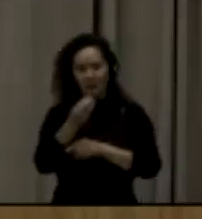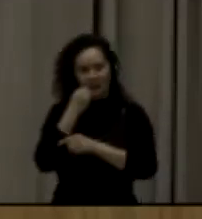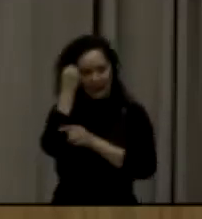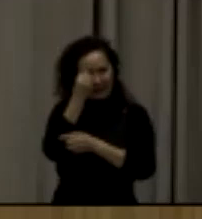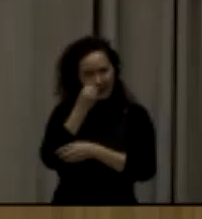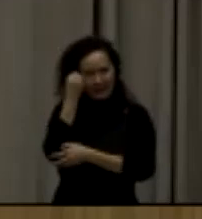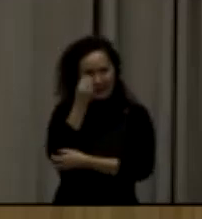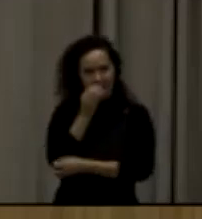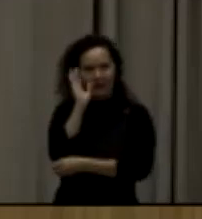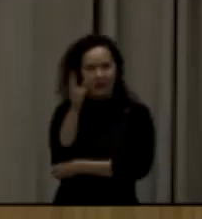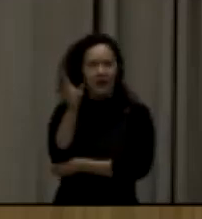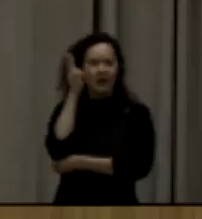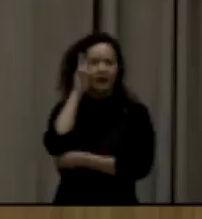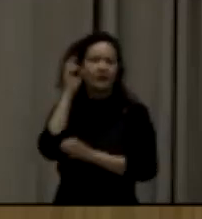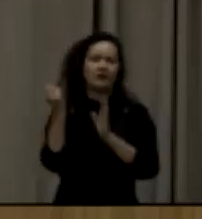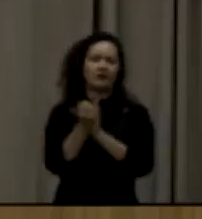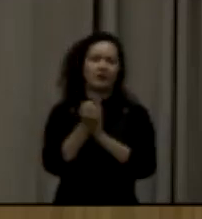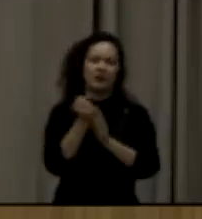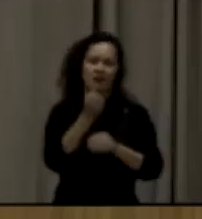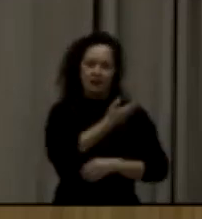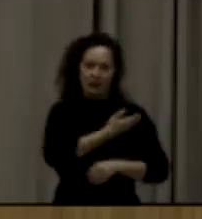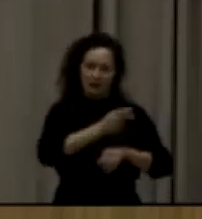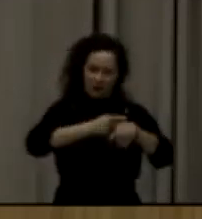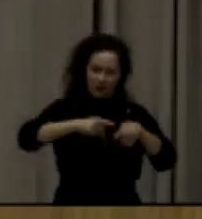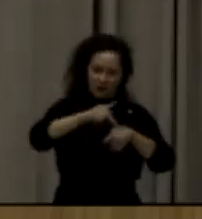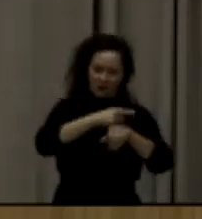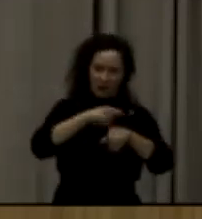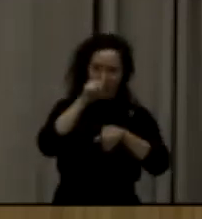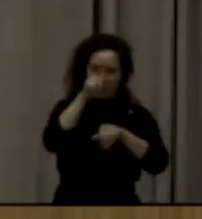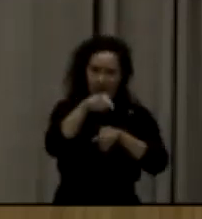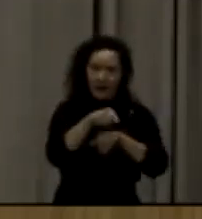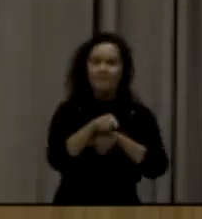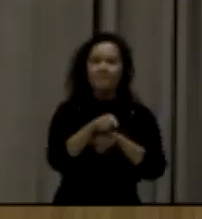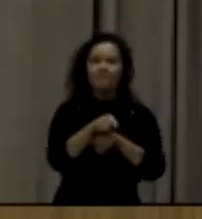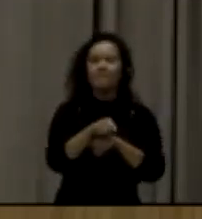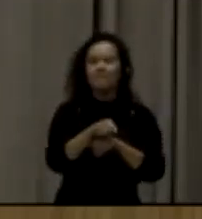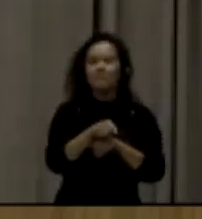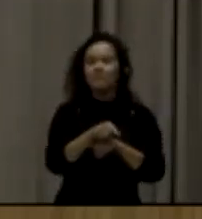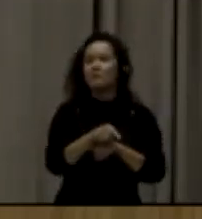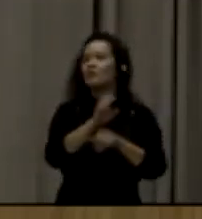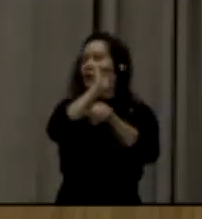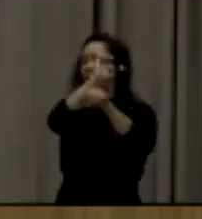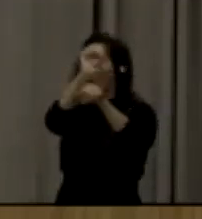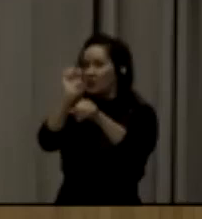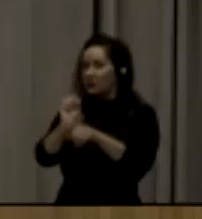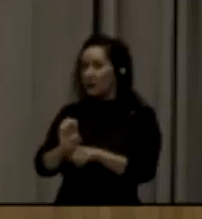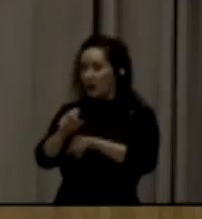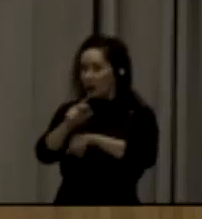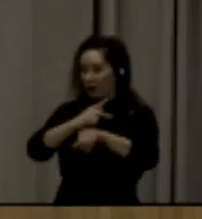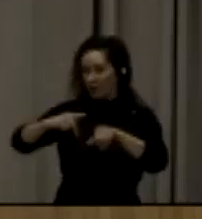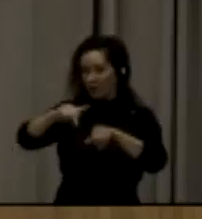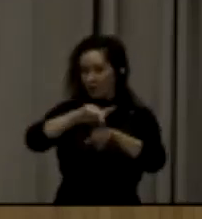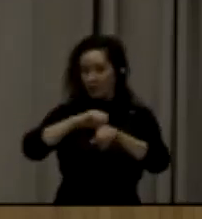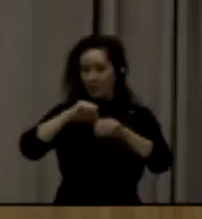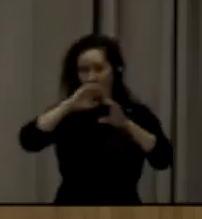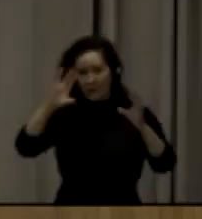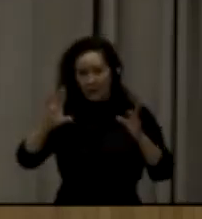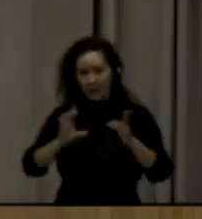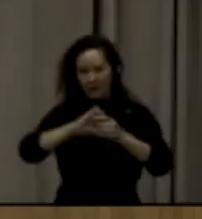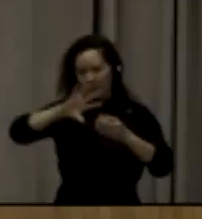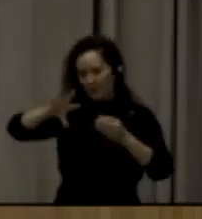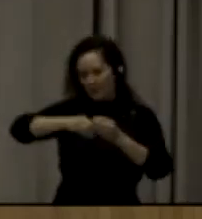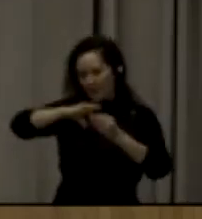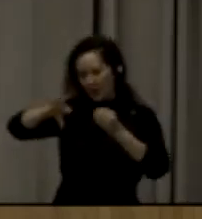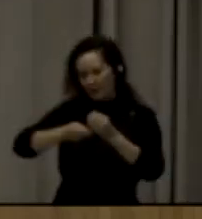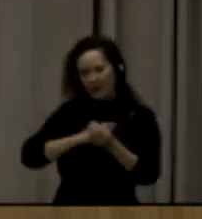experiências que tem históricas, e que é um Estado que, pela sua vez, por sua vez, tem que incorporar